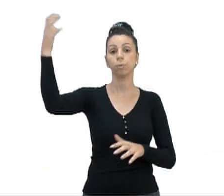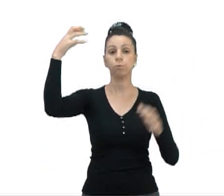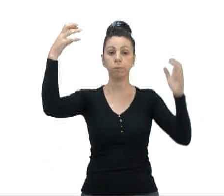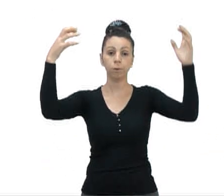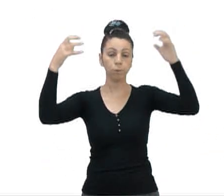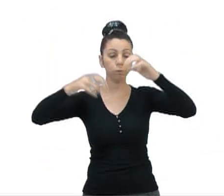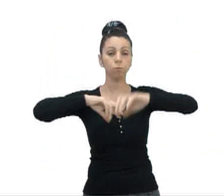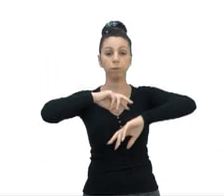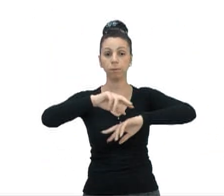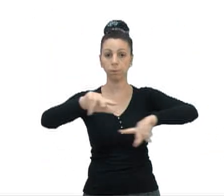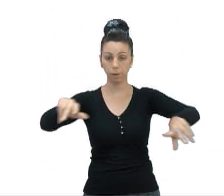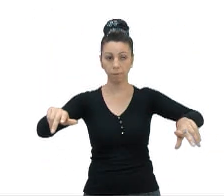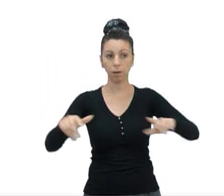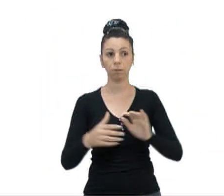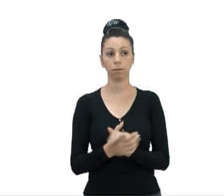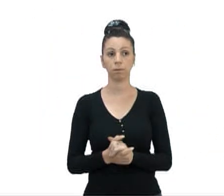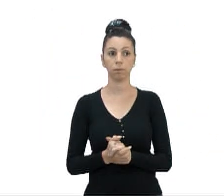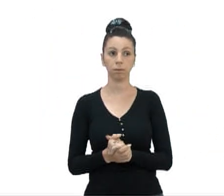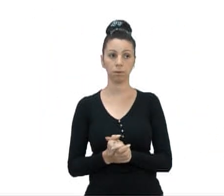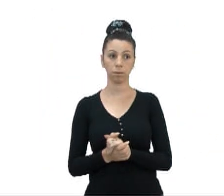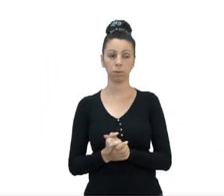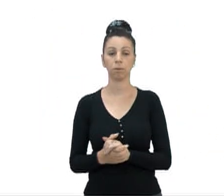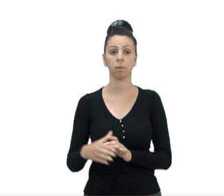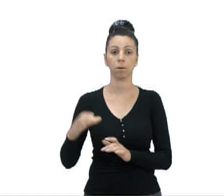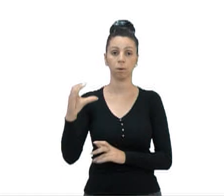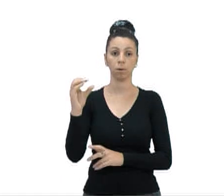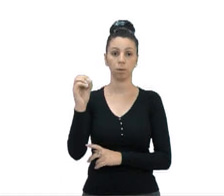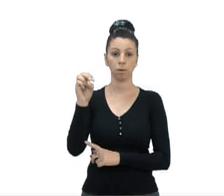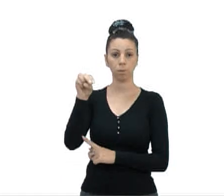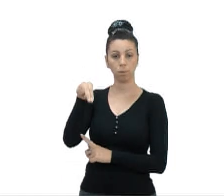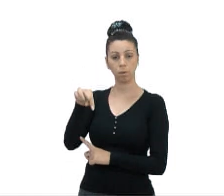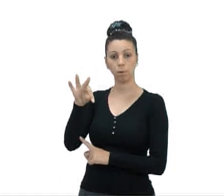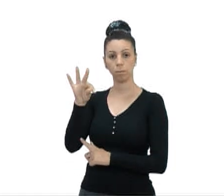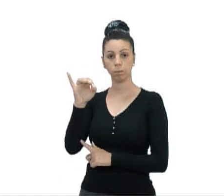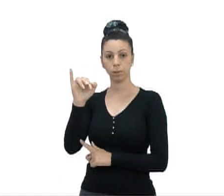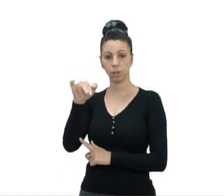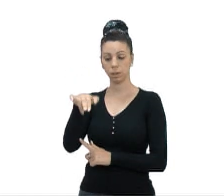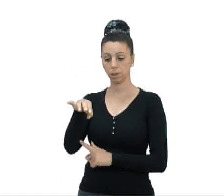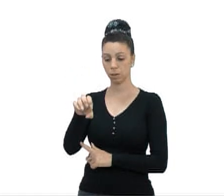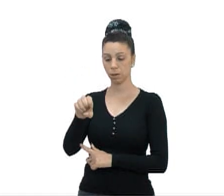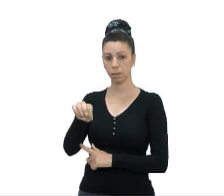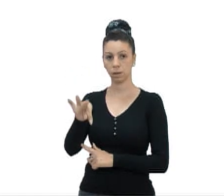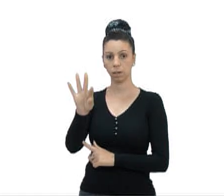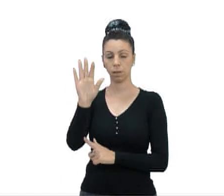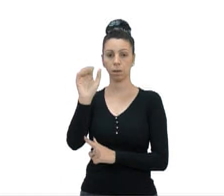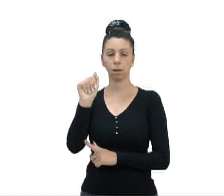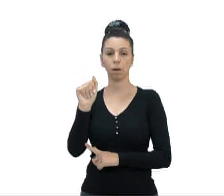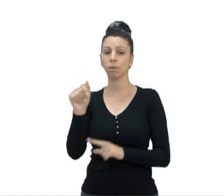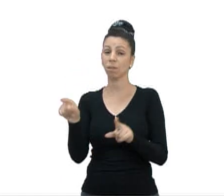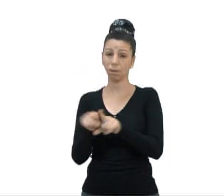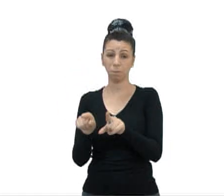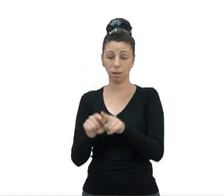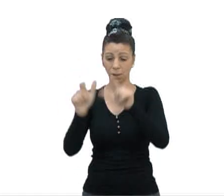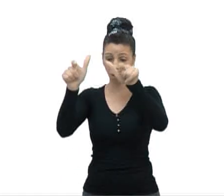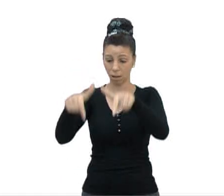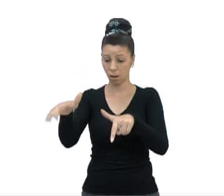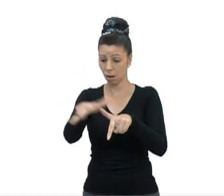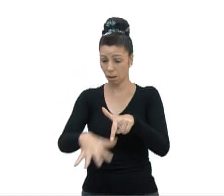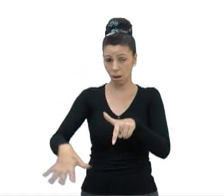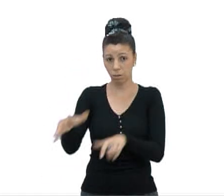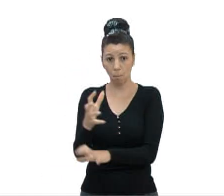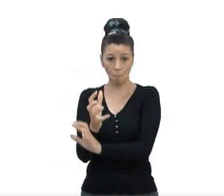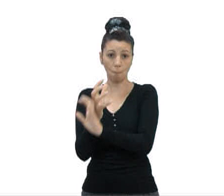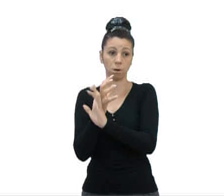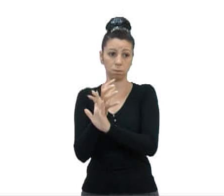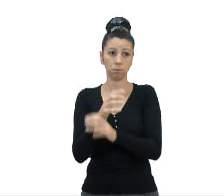e também continental, que é um clima mais seco, porque daí não tem influência ali do oceano, e com grandes variações de